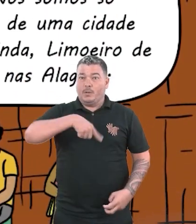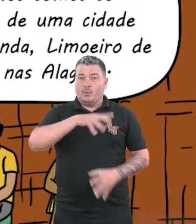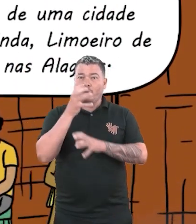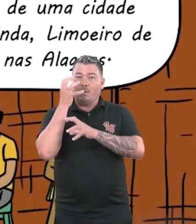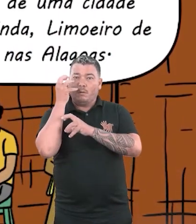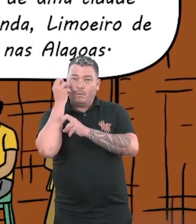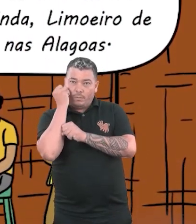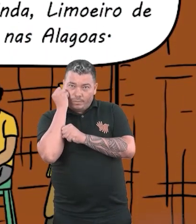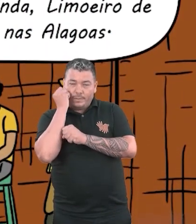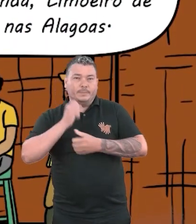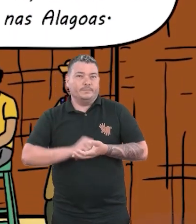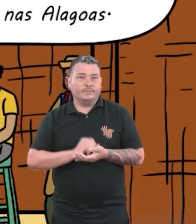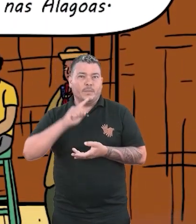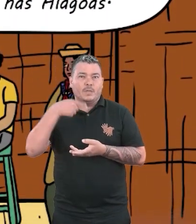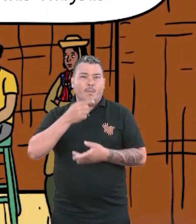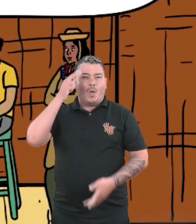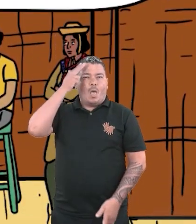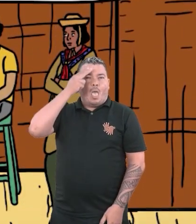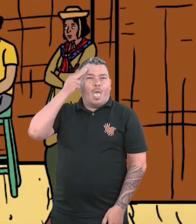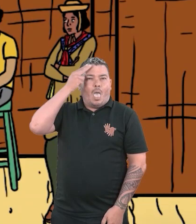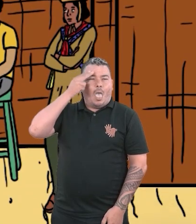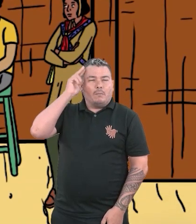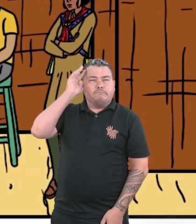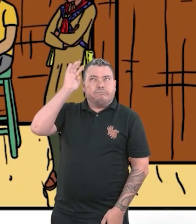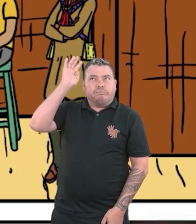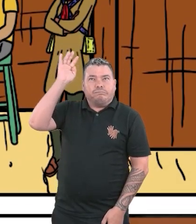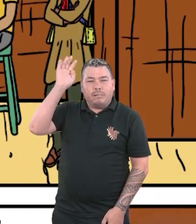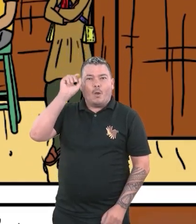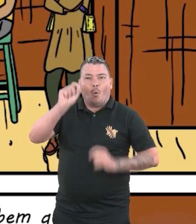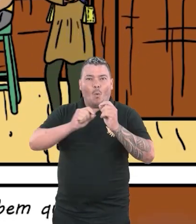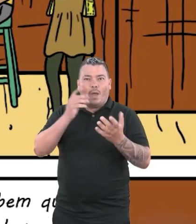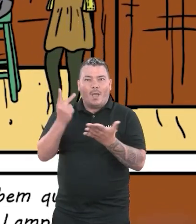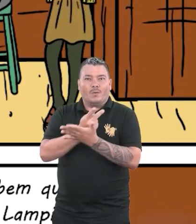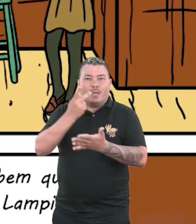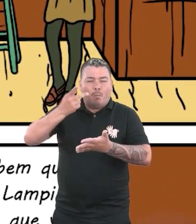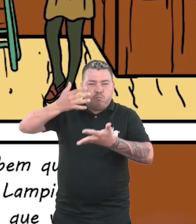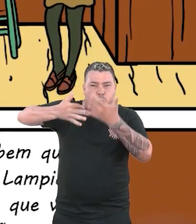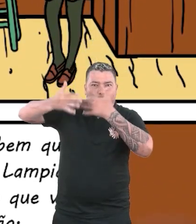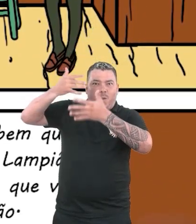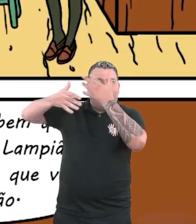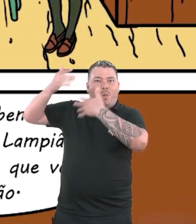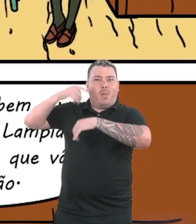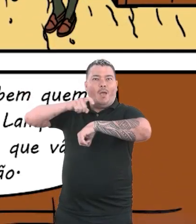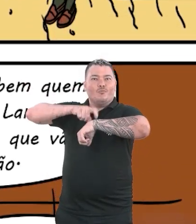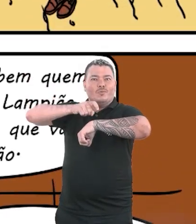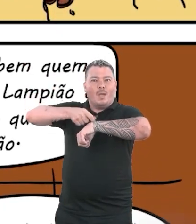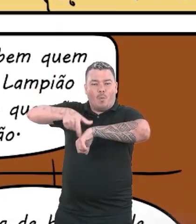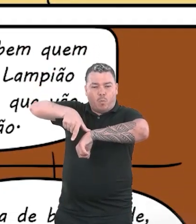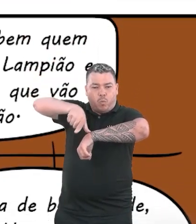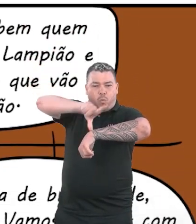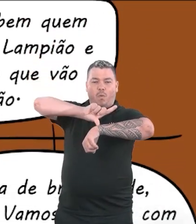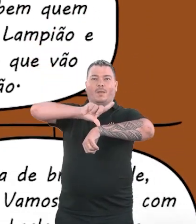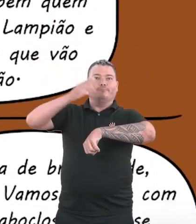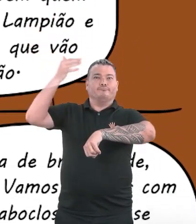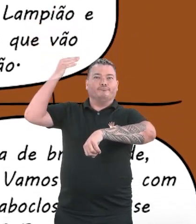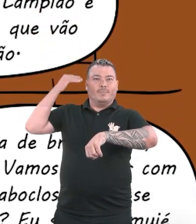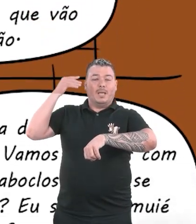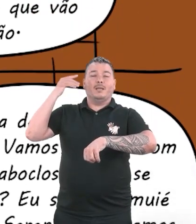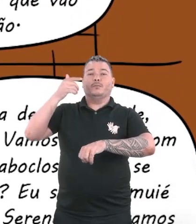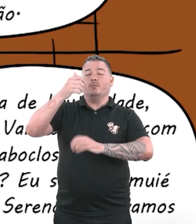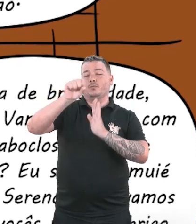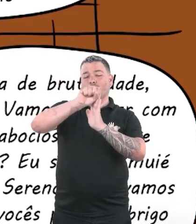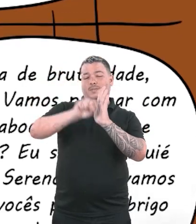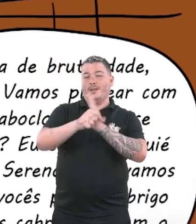e eles acabam dormindo e sonhando, e esse sonho leva a uma viagem no tempo, no século XX,